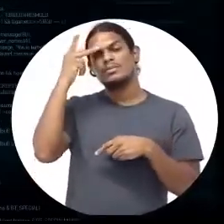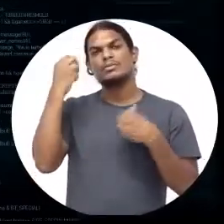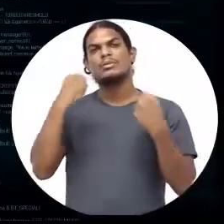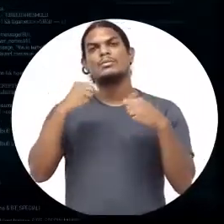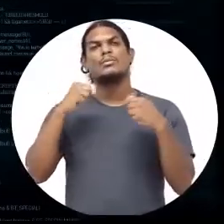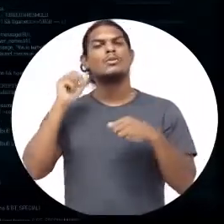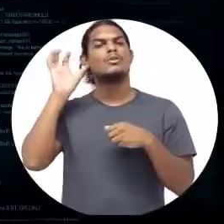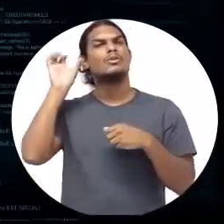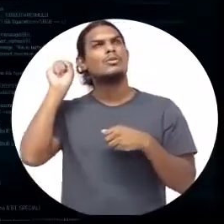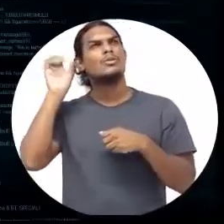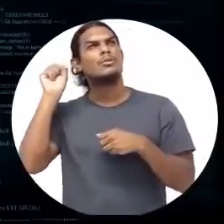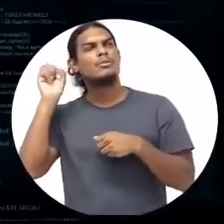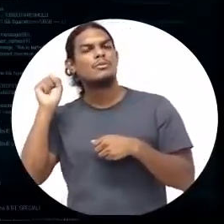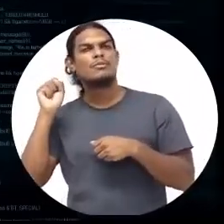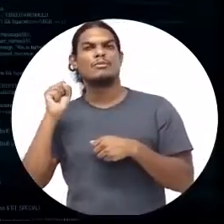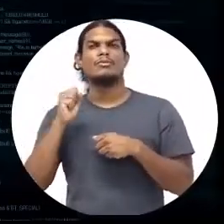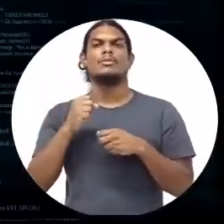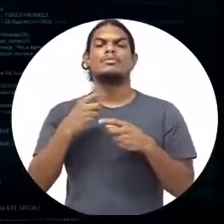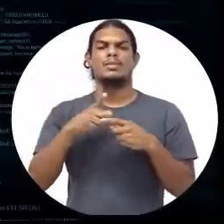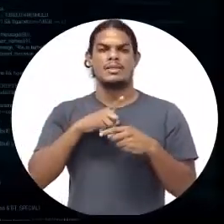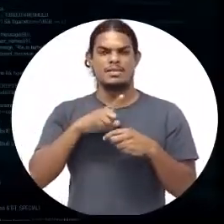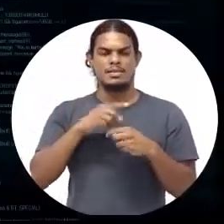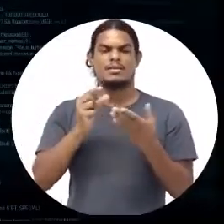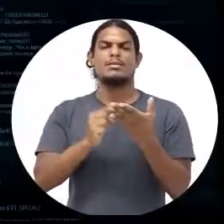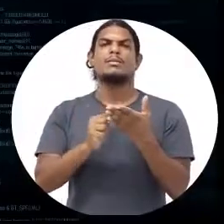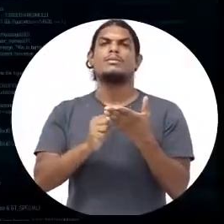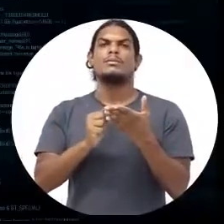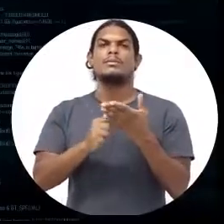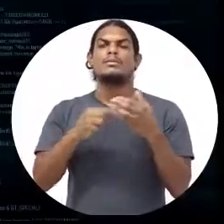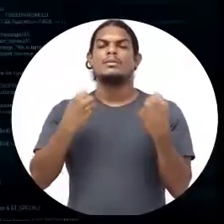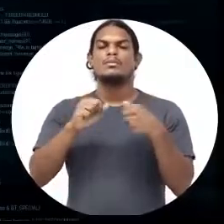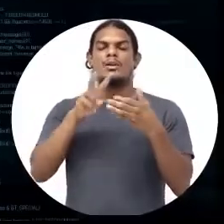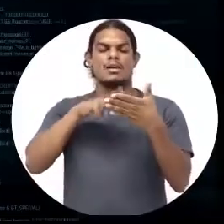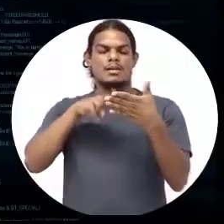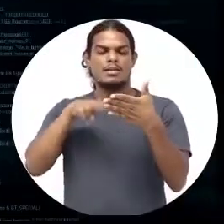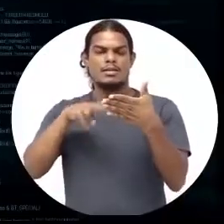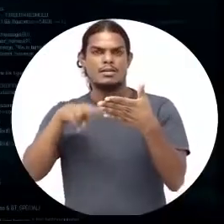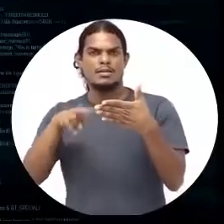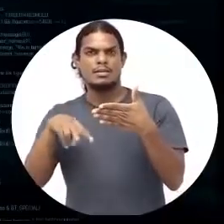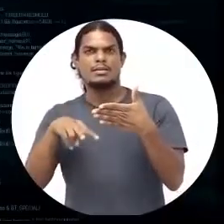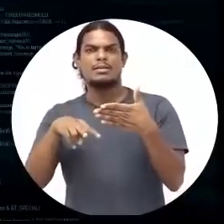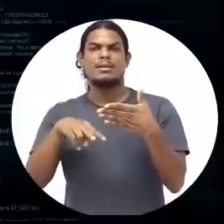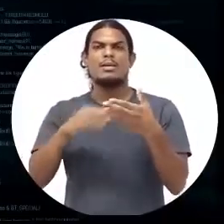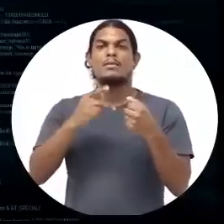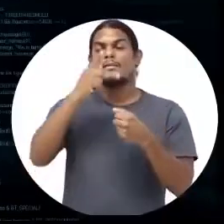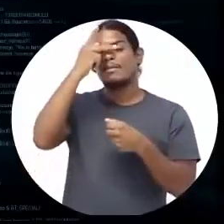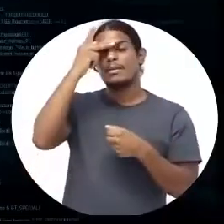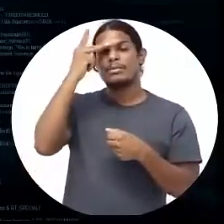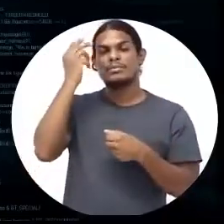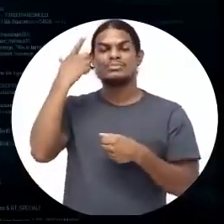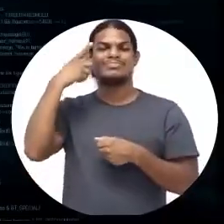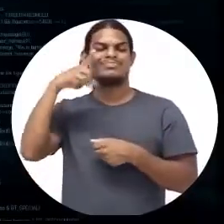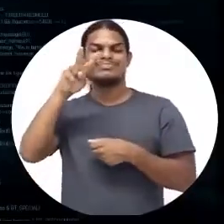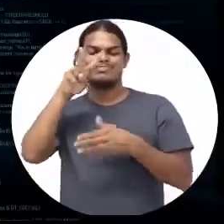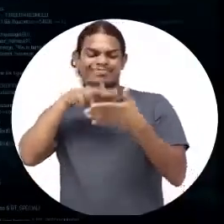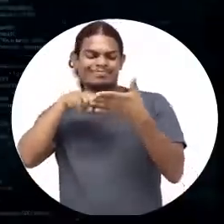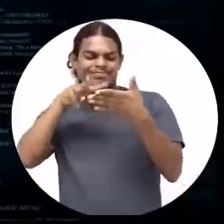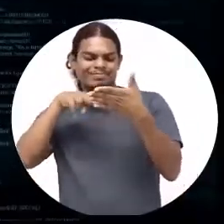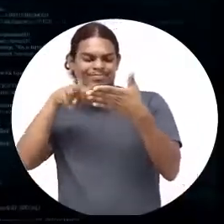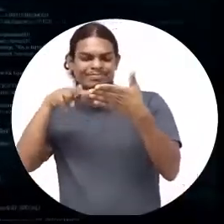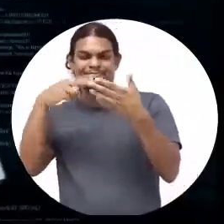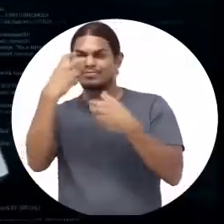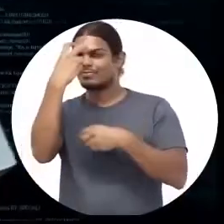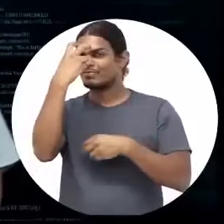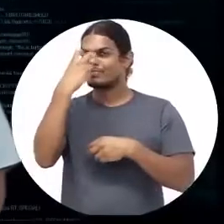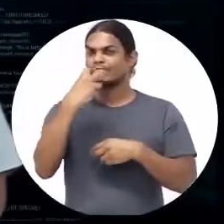as páginas web. Existem programas que vão ler a página para quem não consegue enxergar. E eles vão